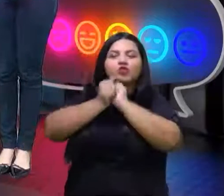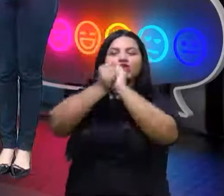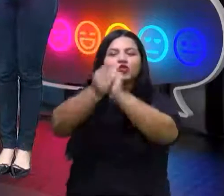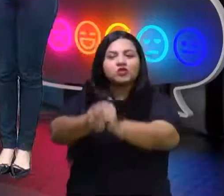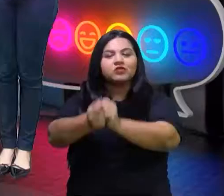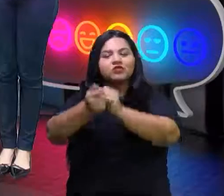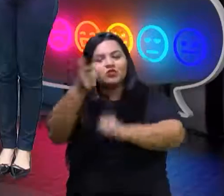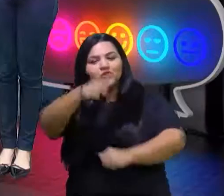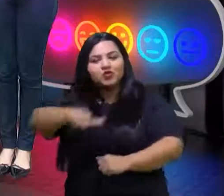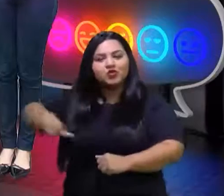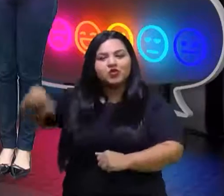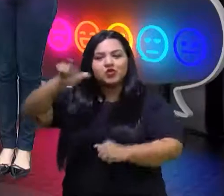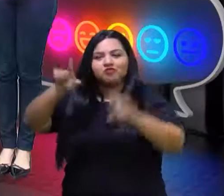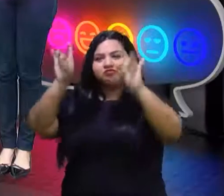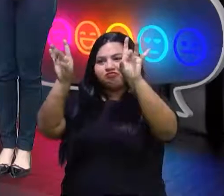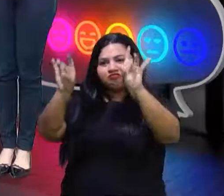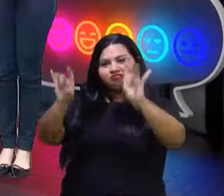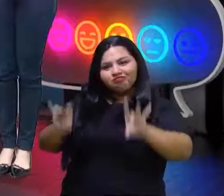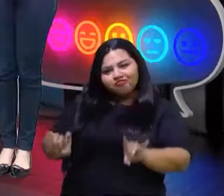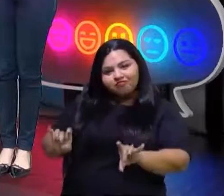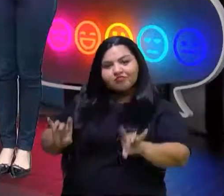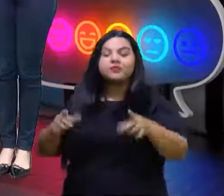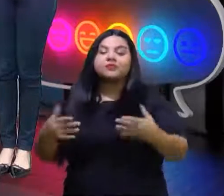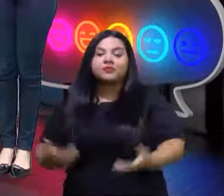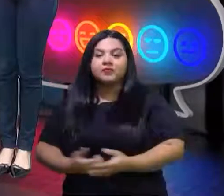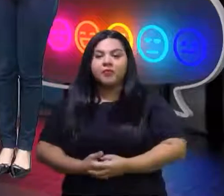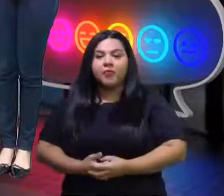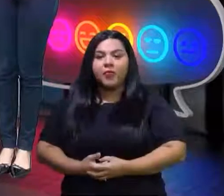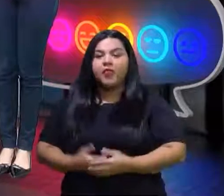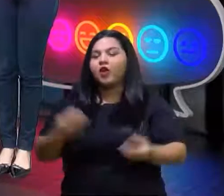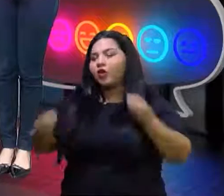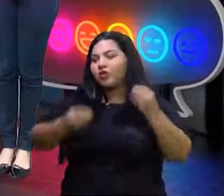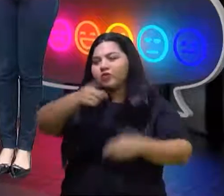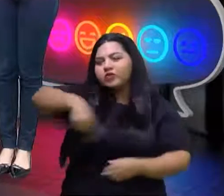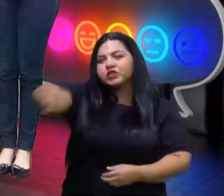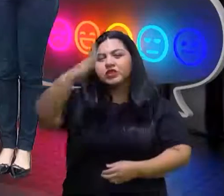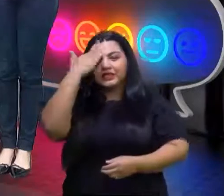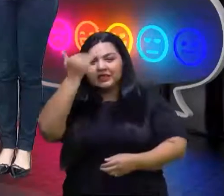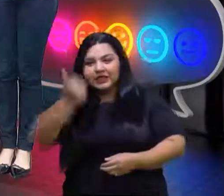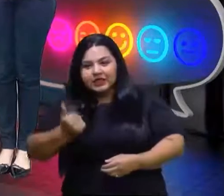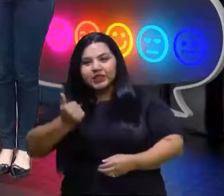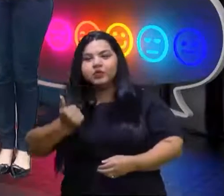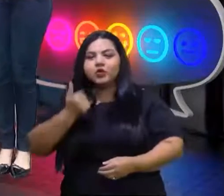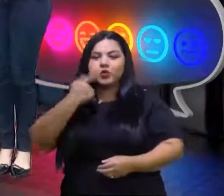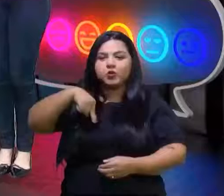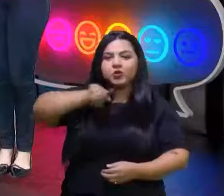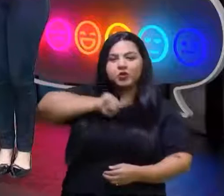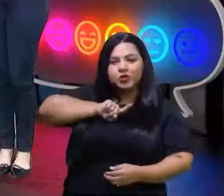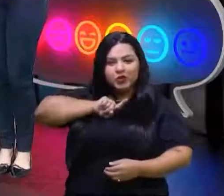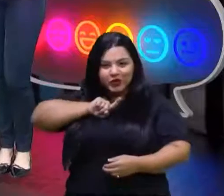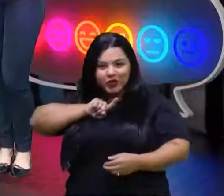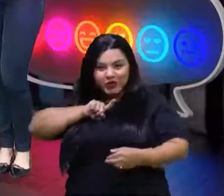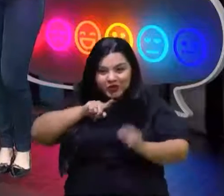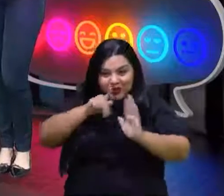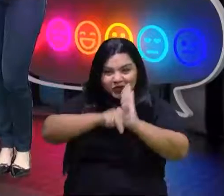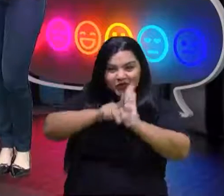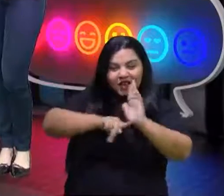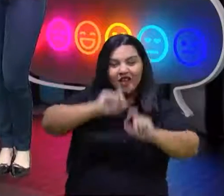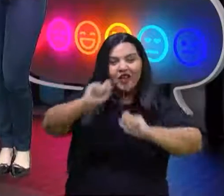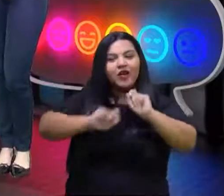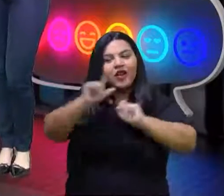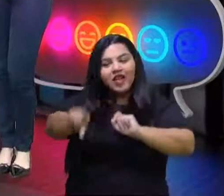mais um momento especial aqui com vocês, né? E, como vocês já sabem, o nosso quadro Espia essa Conversa